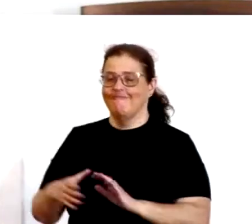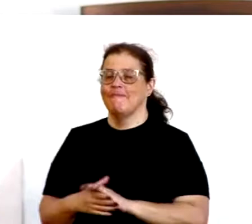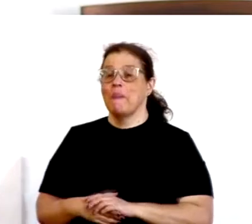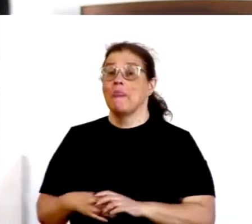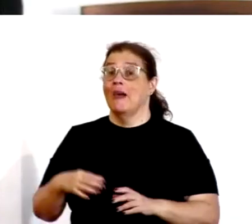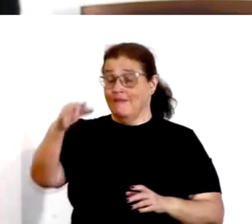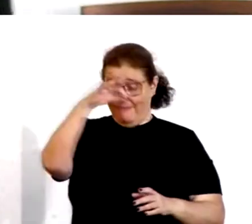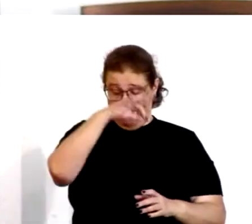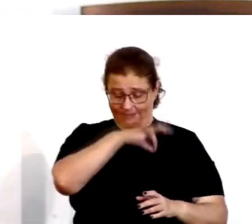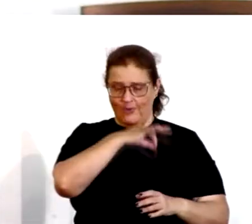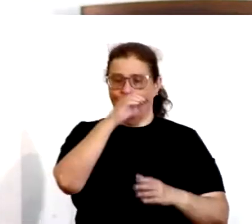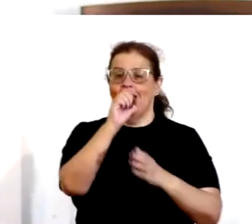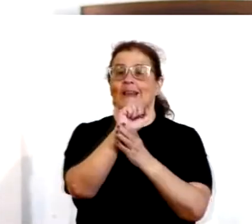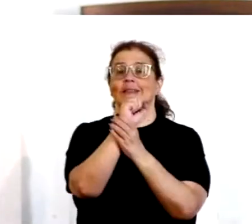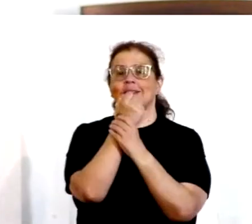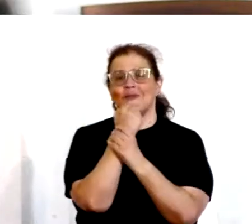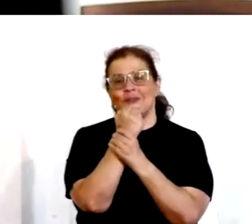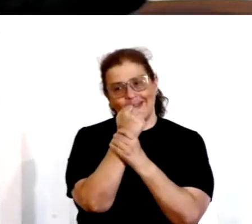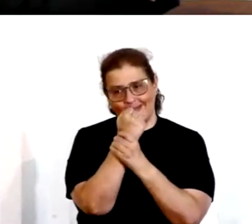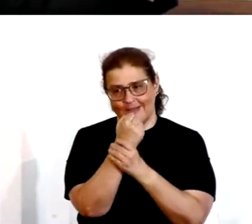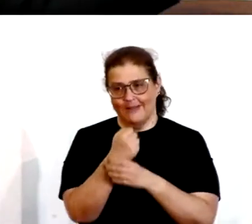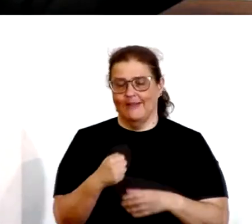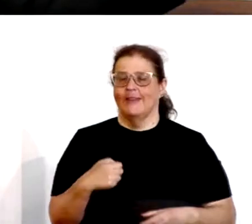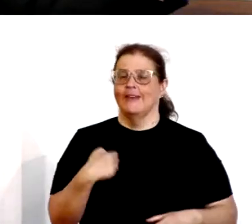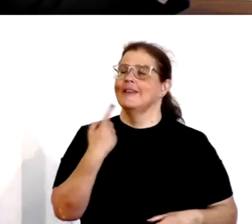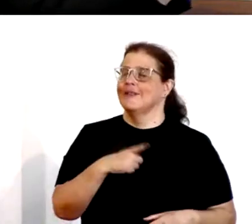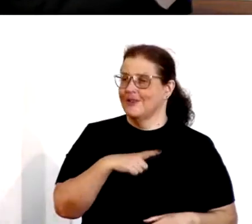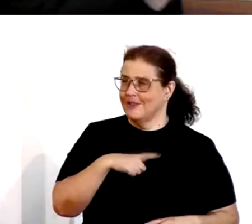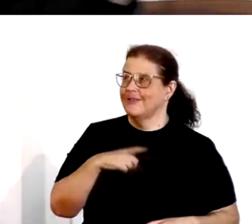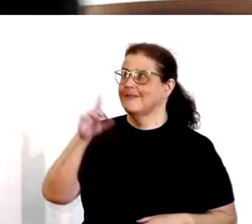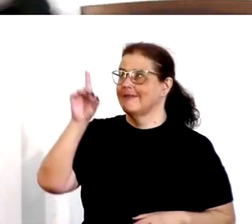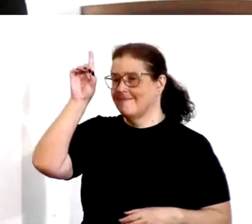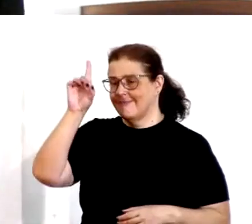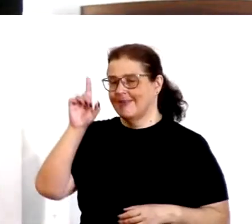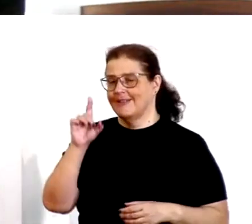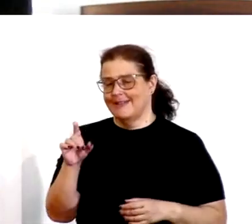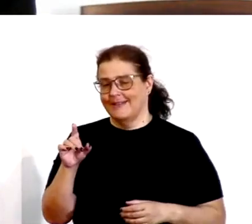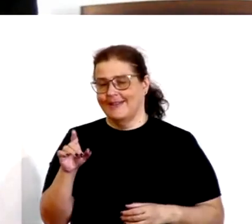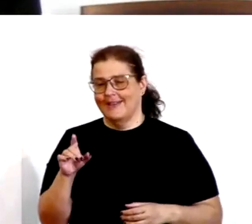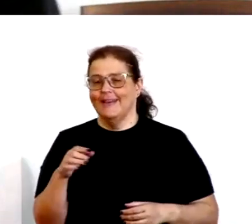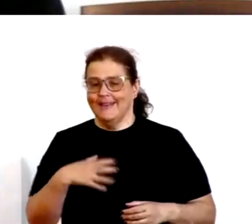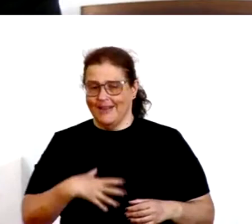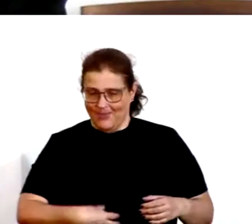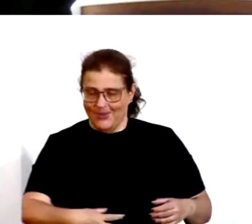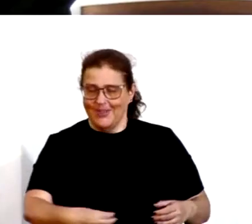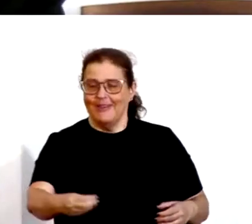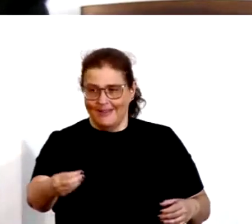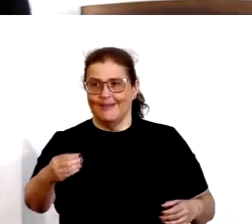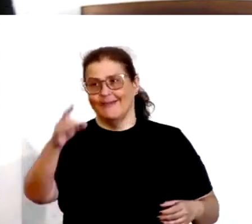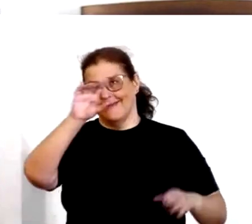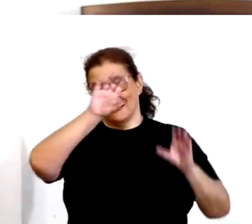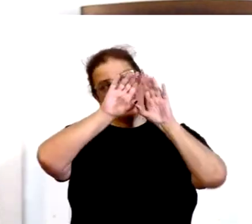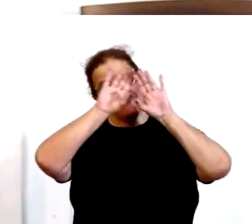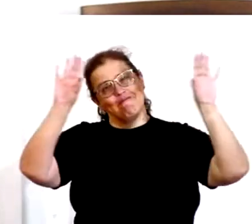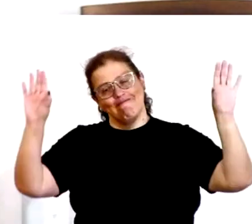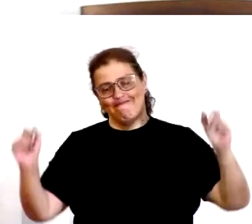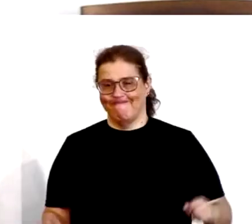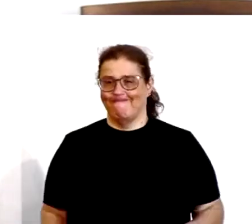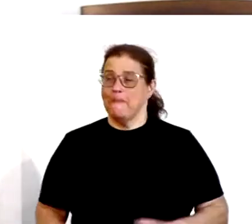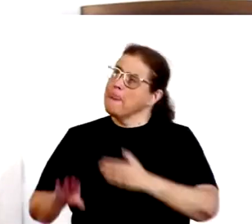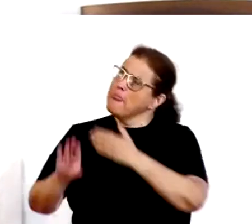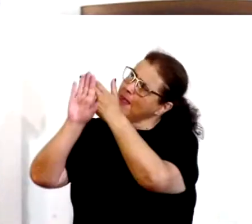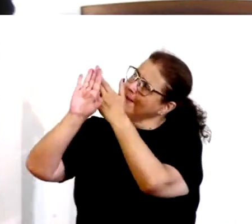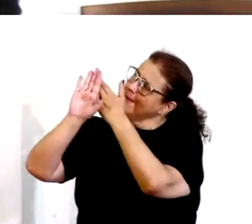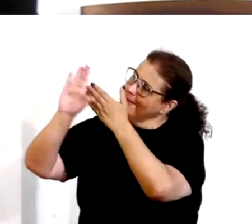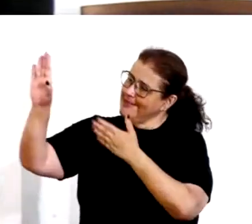garantia para que nós possamos receber nos últimos tempos essa herança bendita, separada por Deus, e